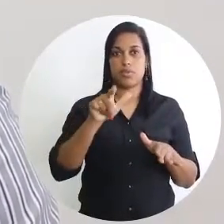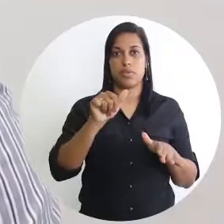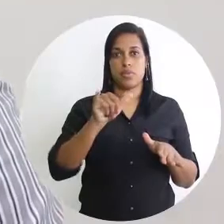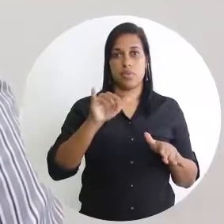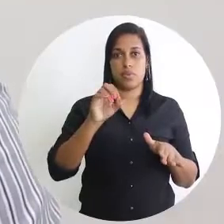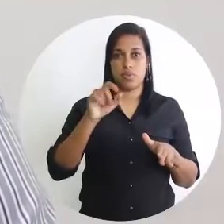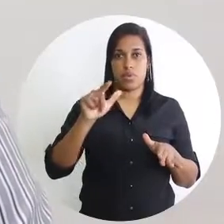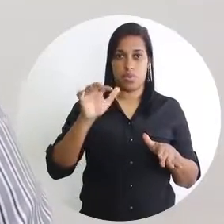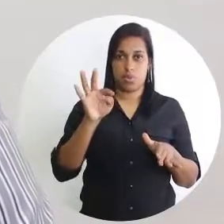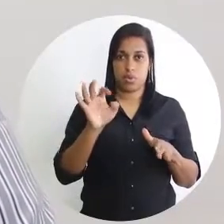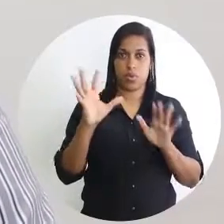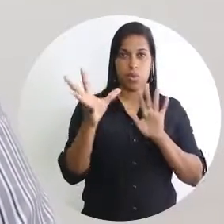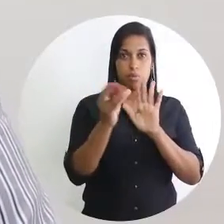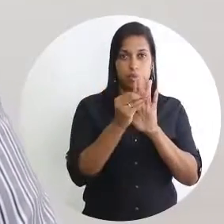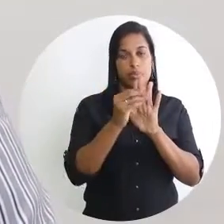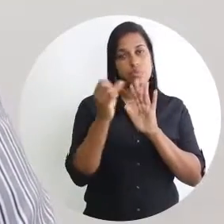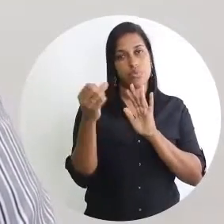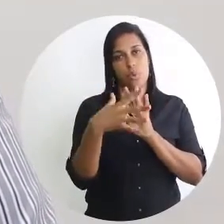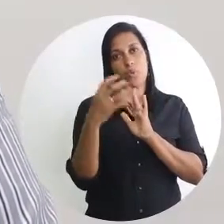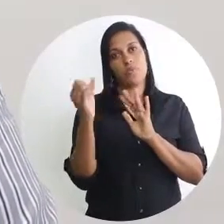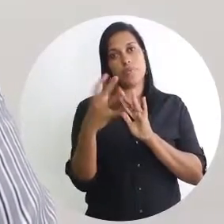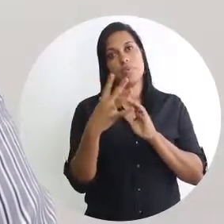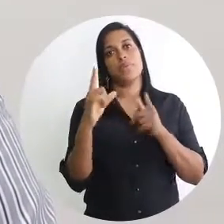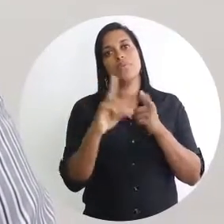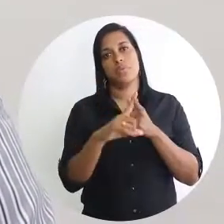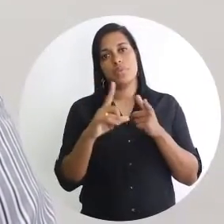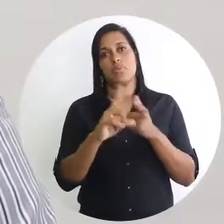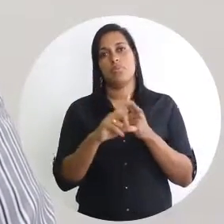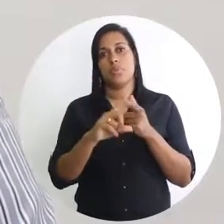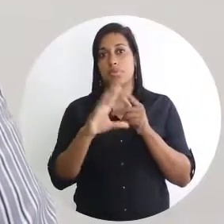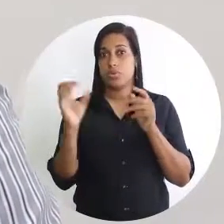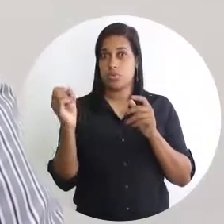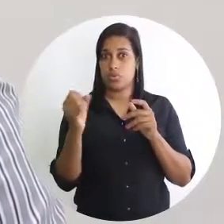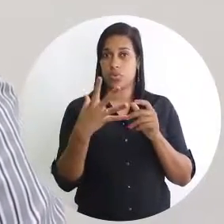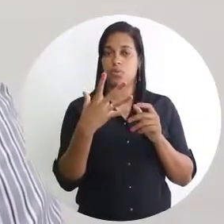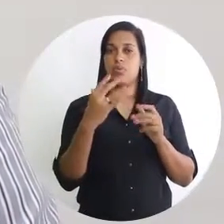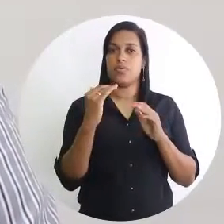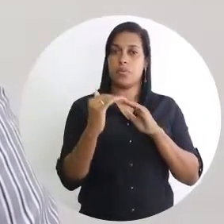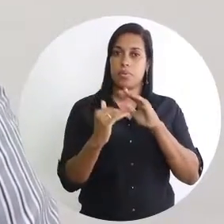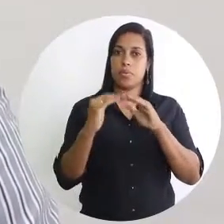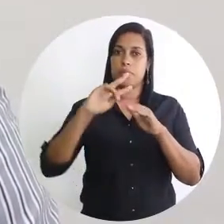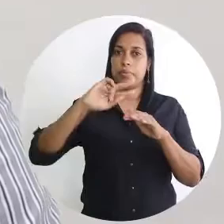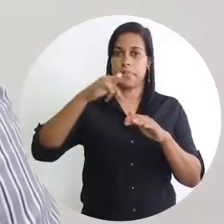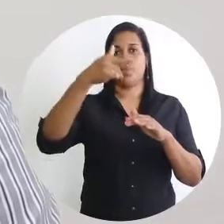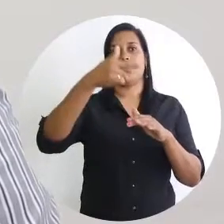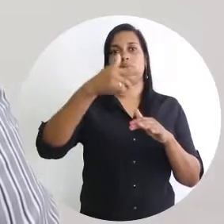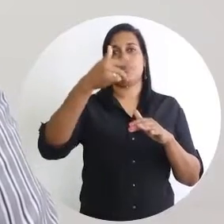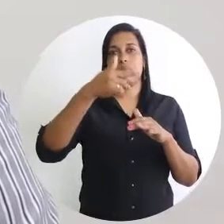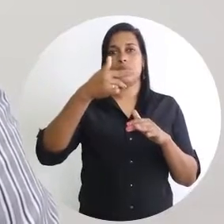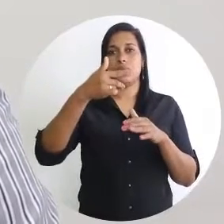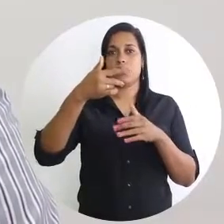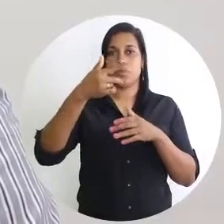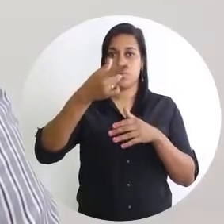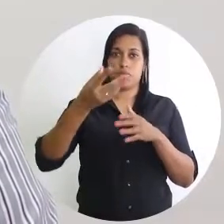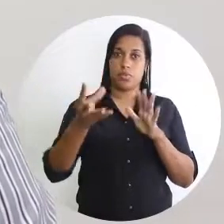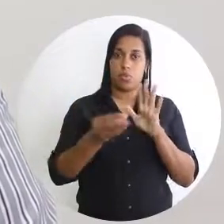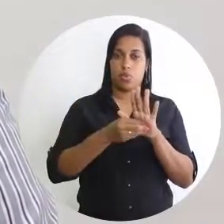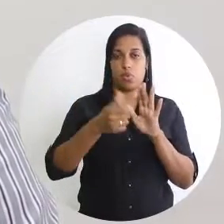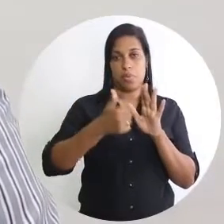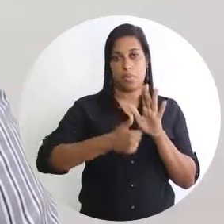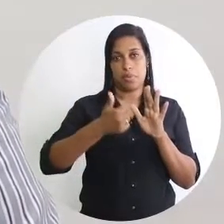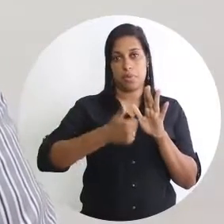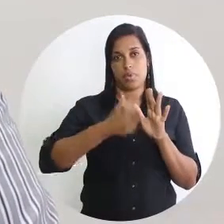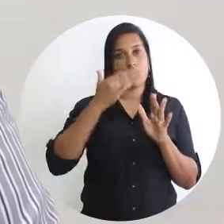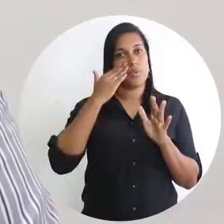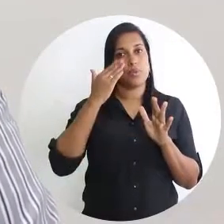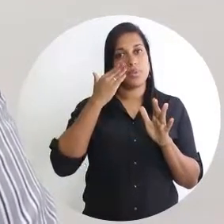layout. Se você inserir um novo componente, esse componente novo vai ficar por cima do componente que você colocou